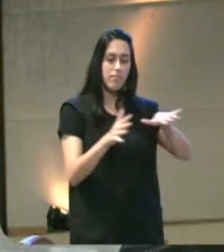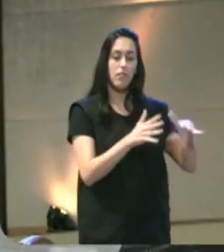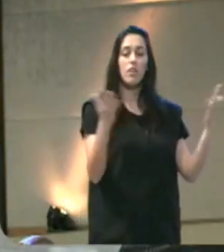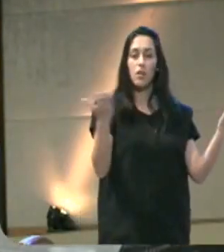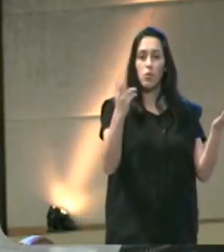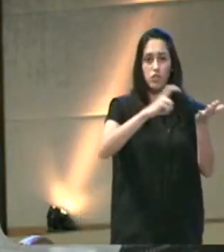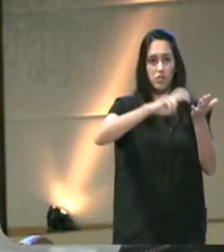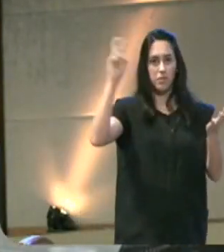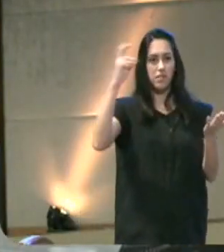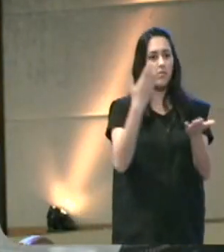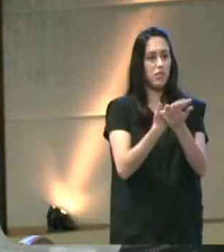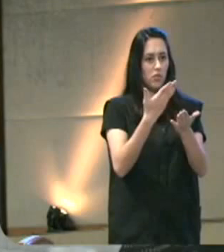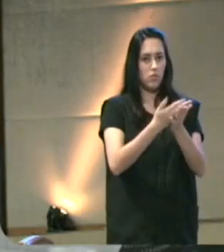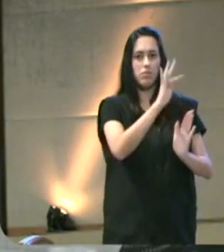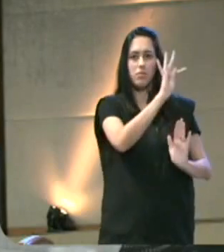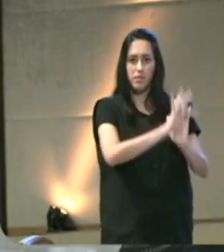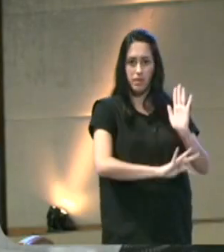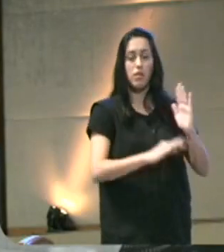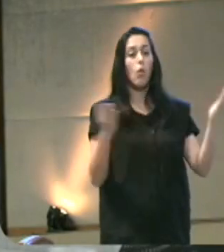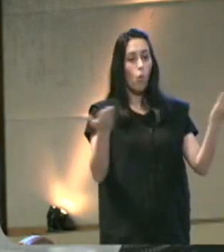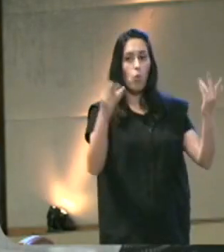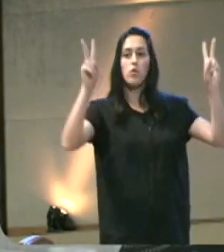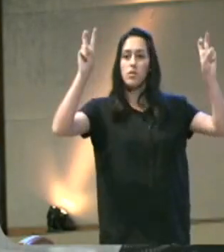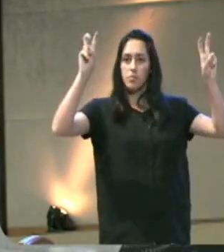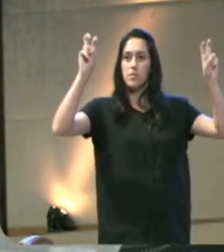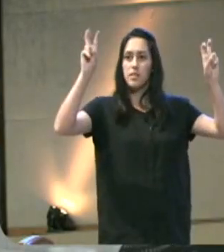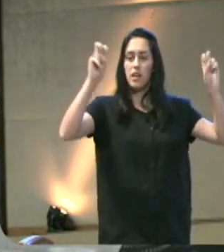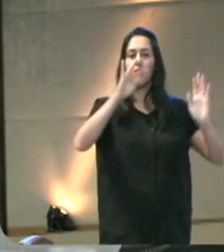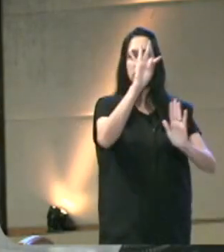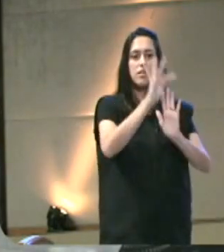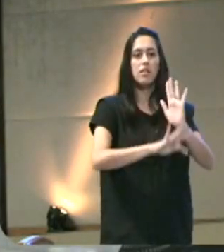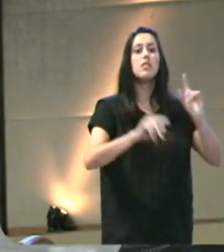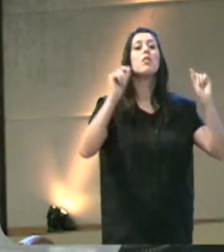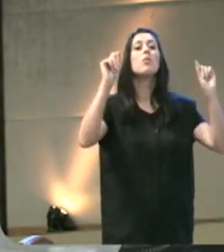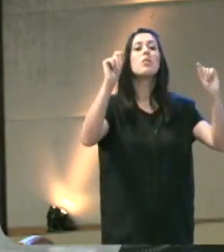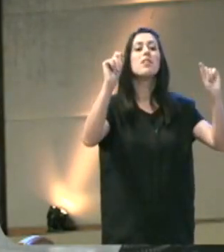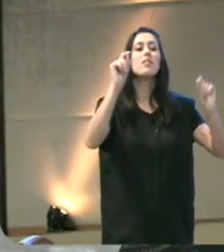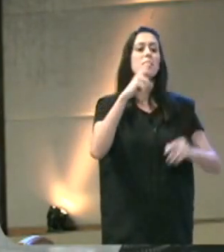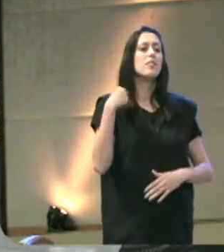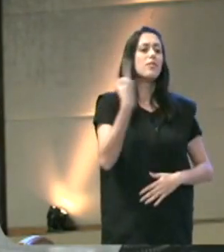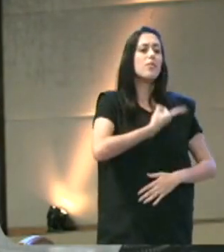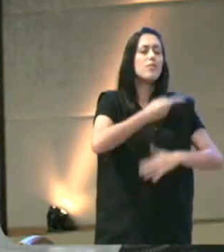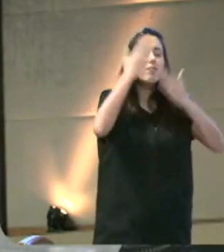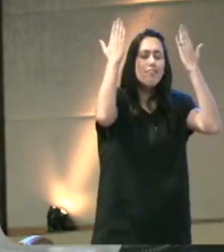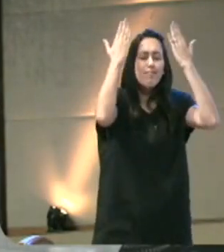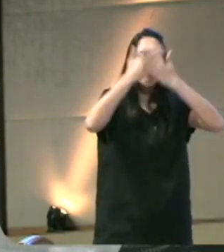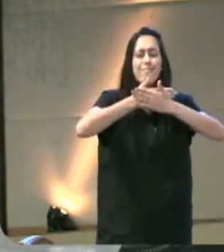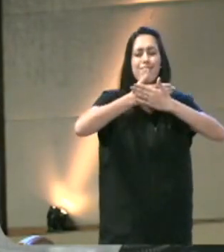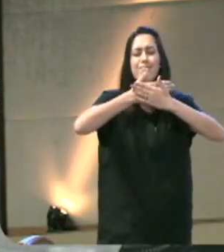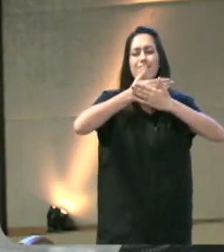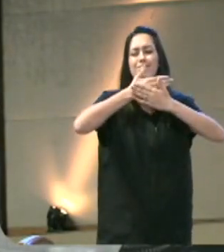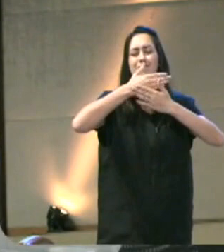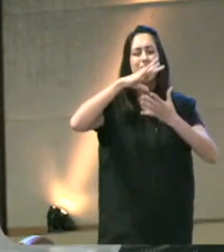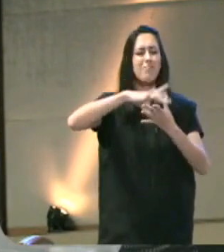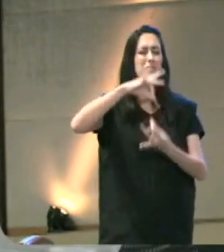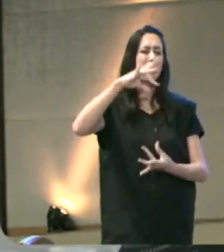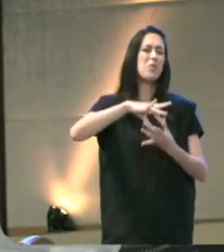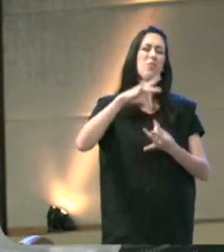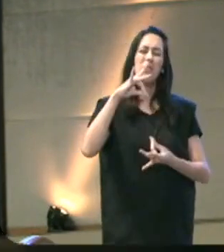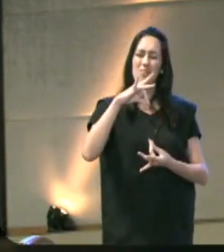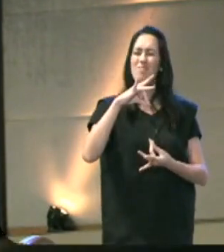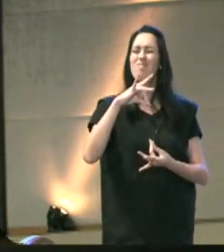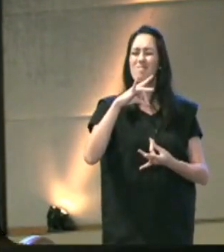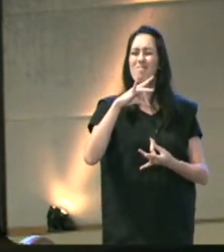texto, e o tema da nossa mensagem foi sobre cegueira espiritual. É interessante que esse texto ele